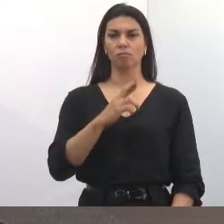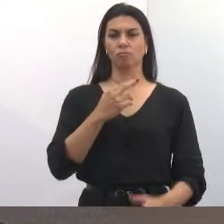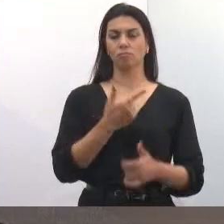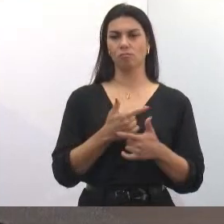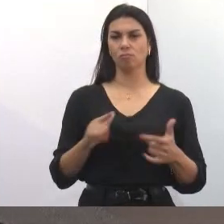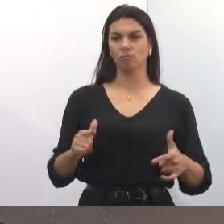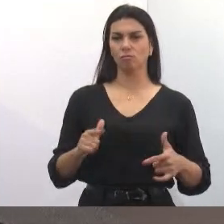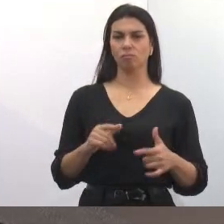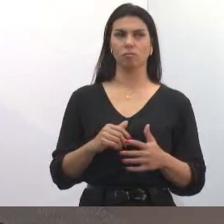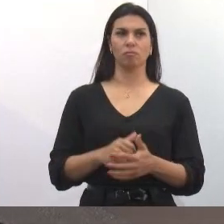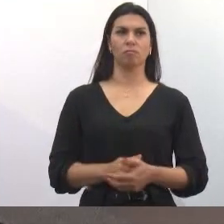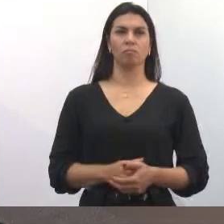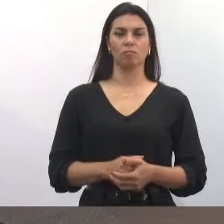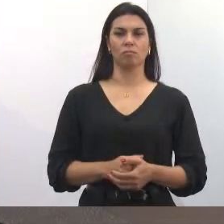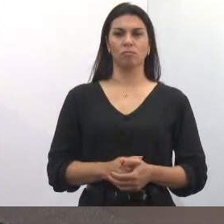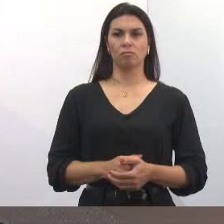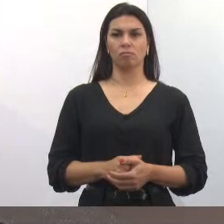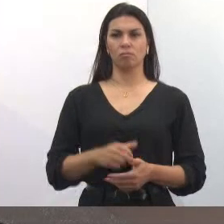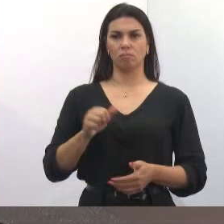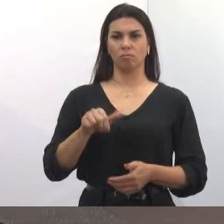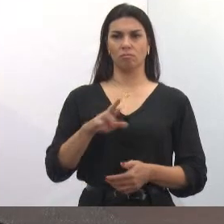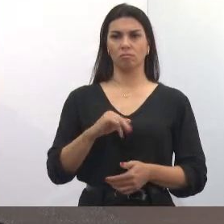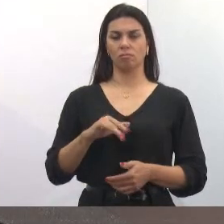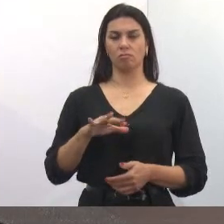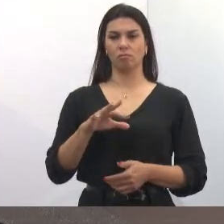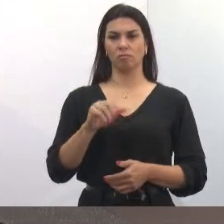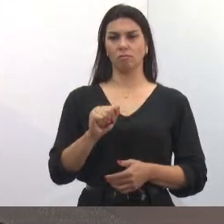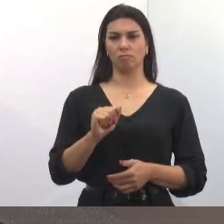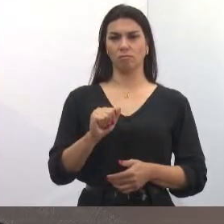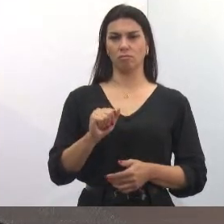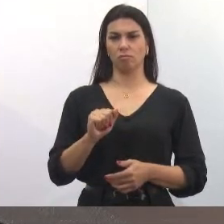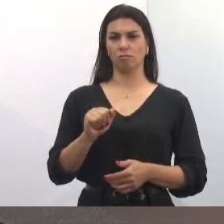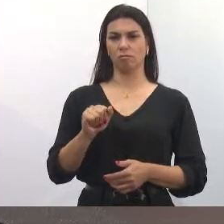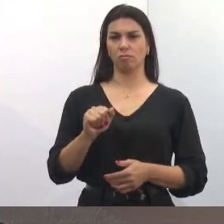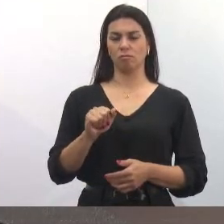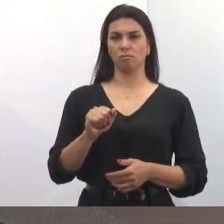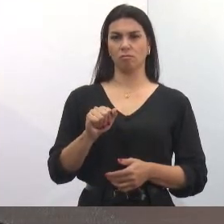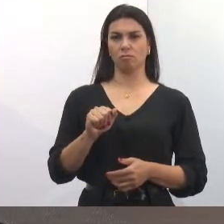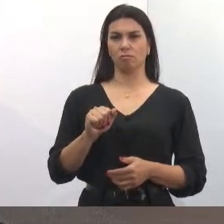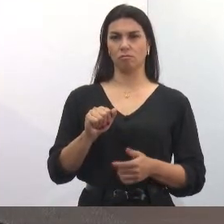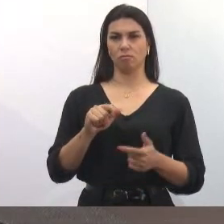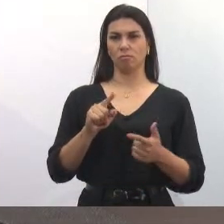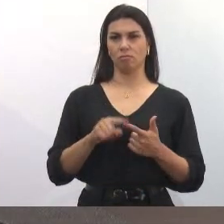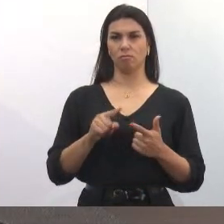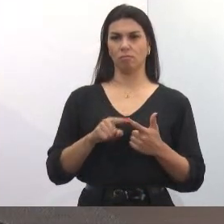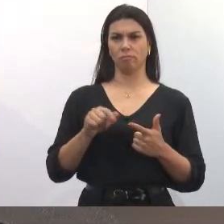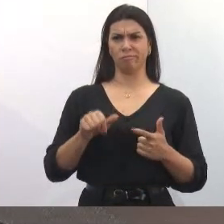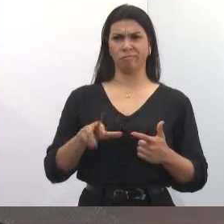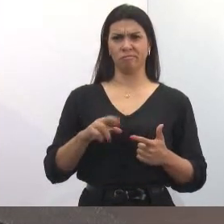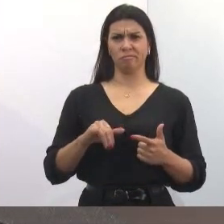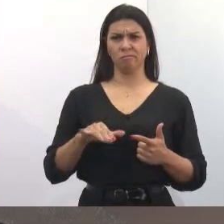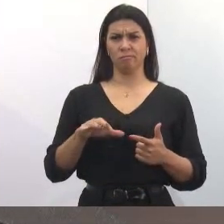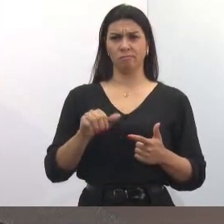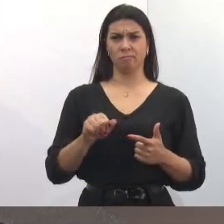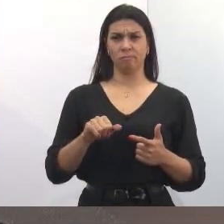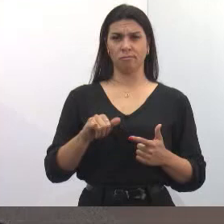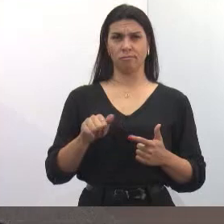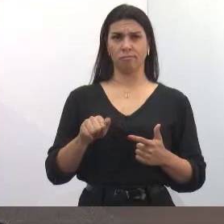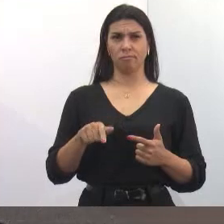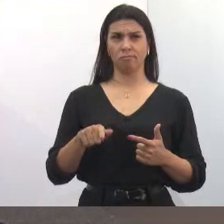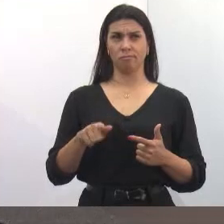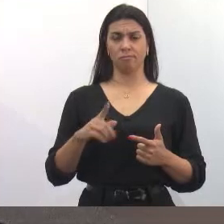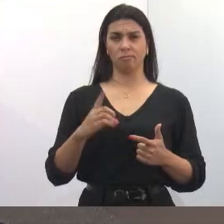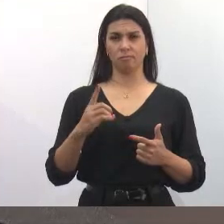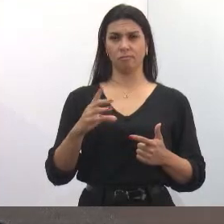Maria Sangion e Maria E Águida B. Fernandes Cambaúva,